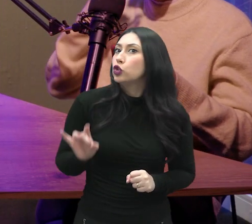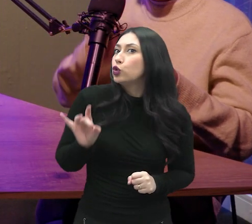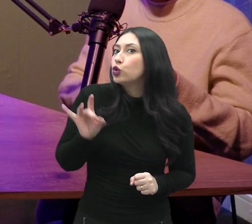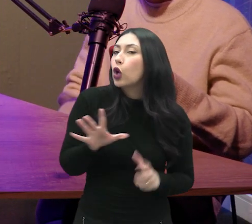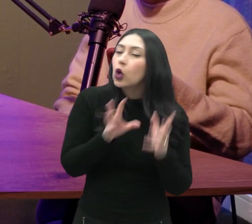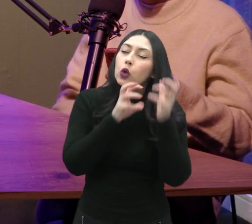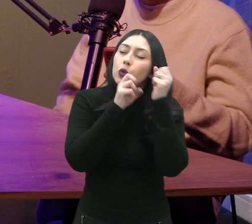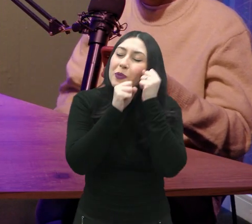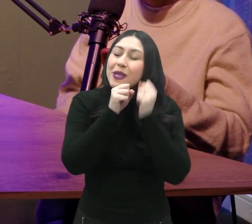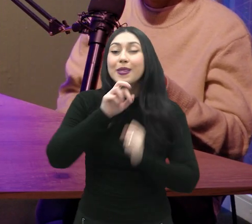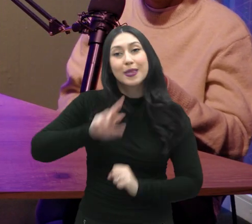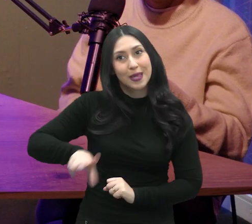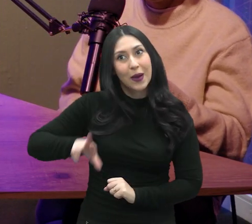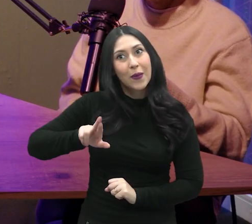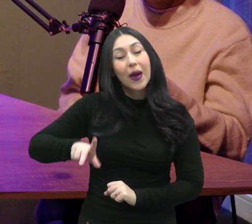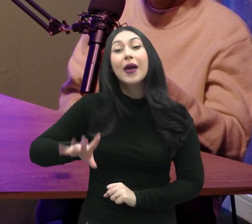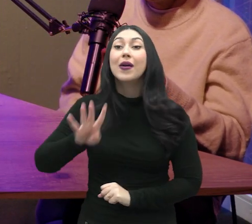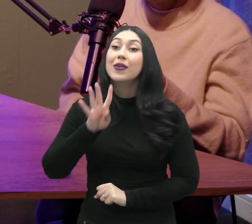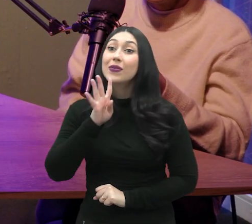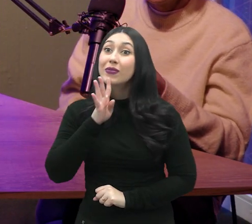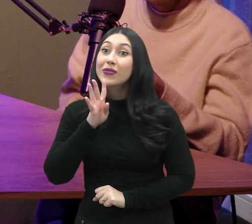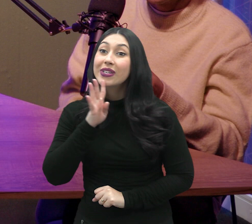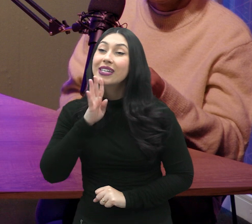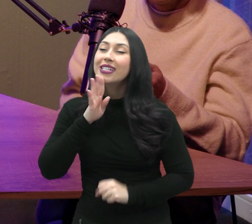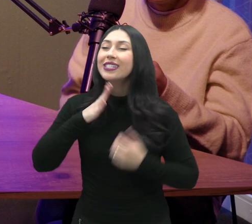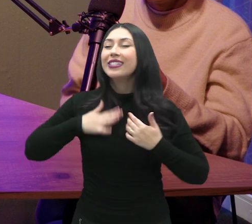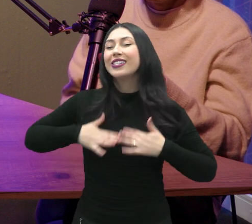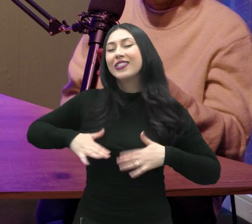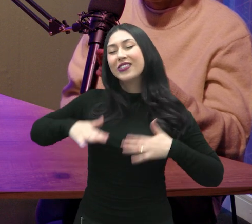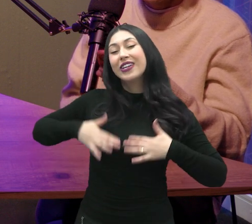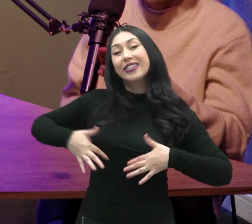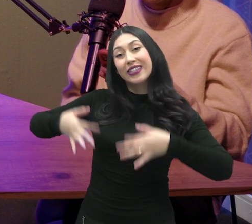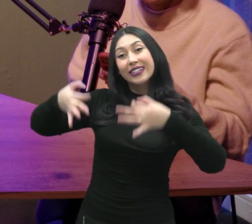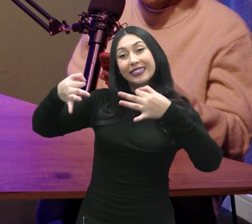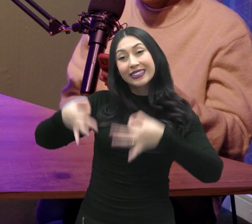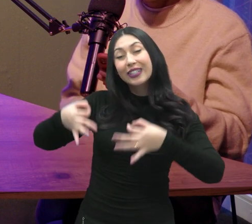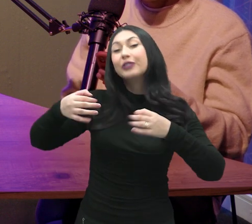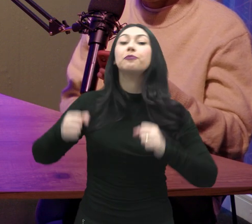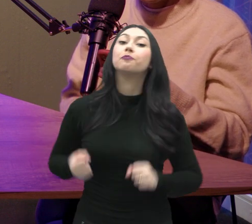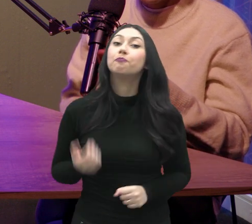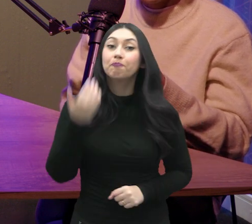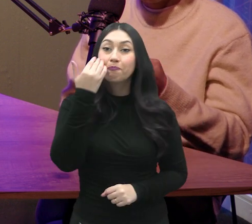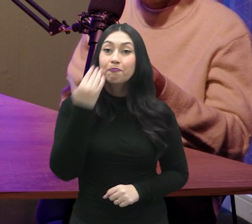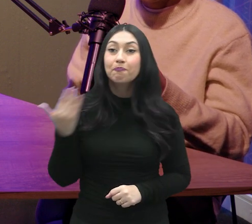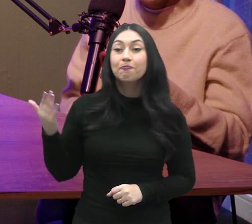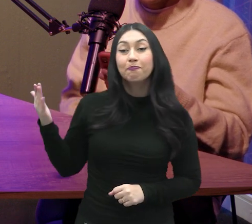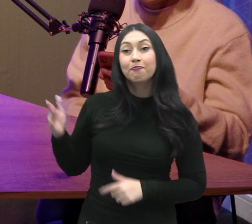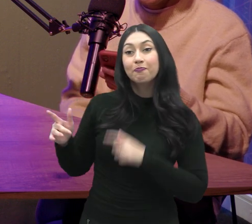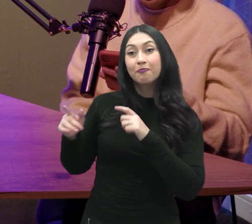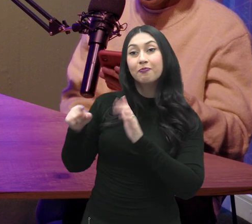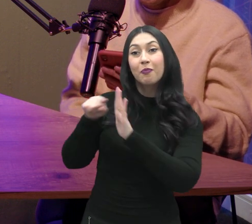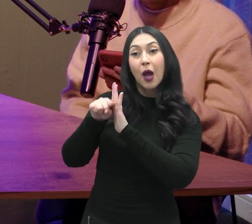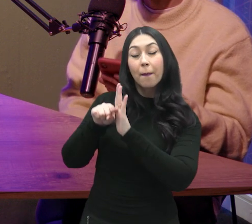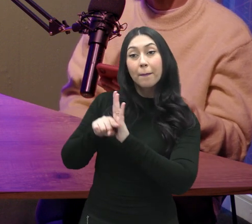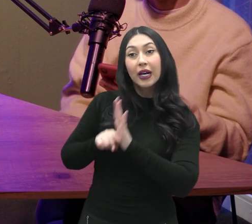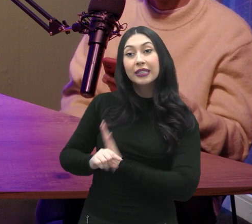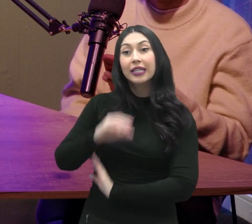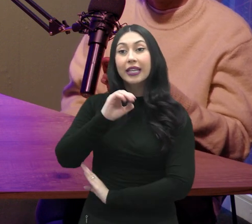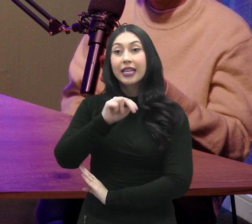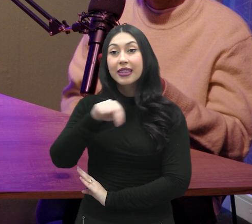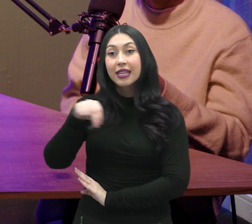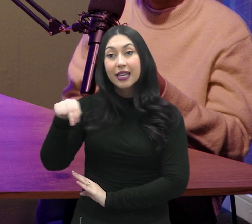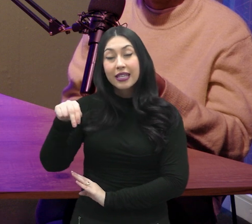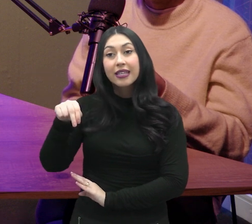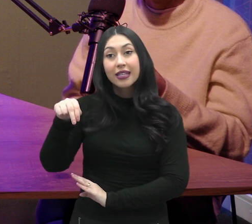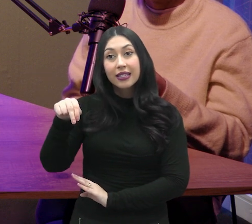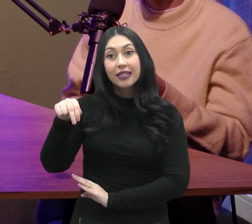só dormir, há 7 tipos de descanso. Conheça-os e relaxe-os de forma certa. Essa daqui é uma matéria da CNN